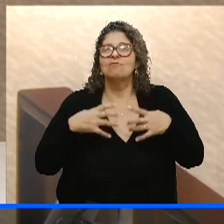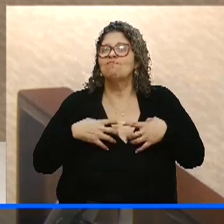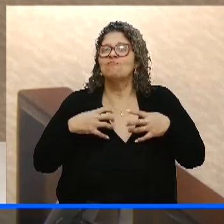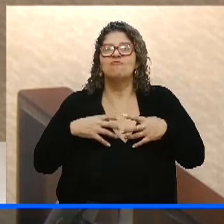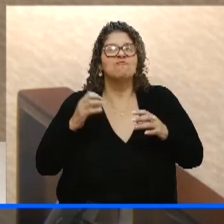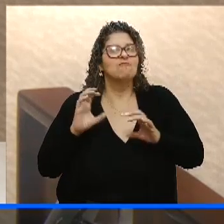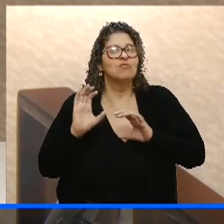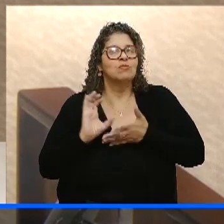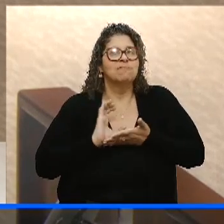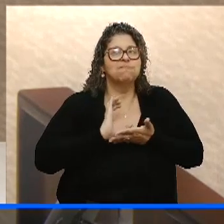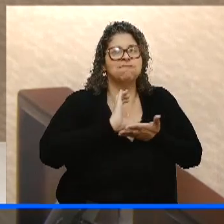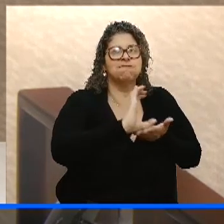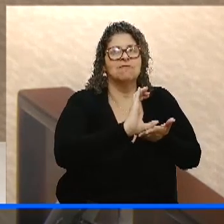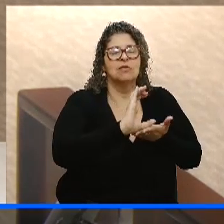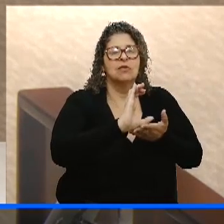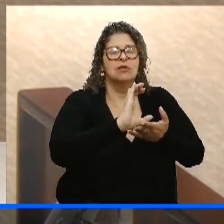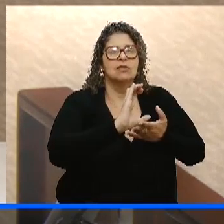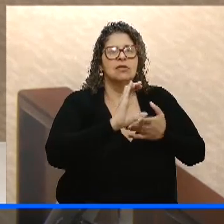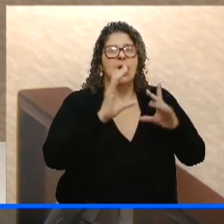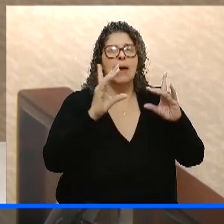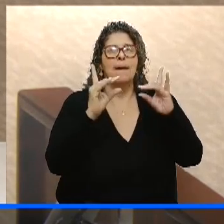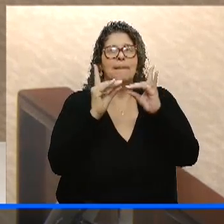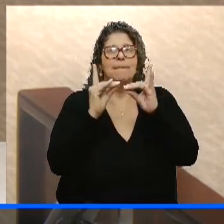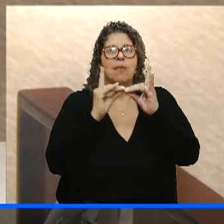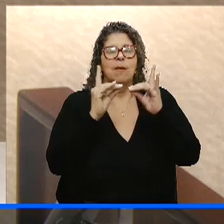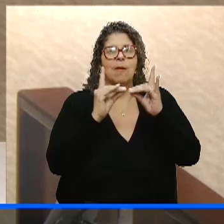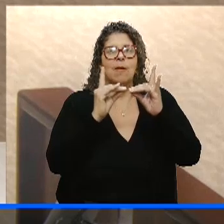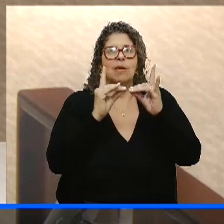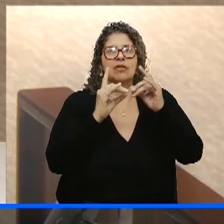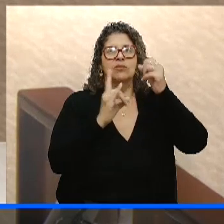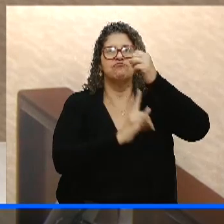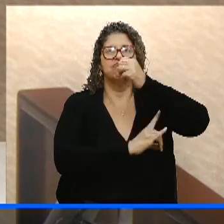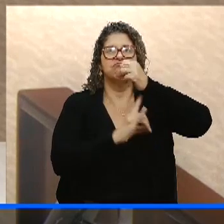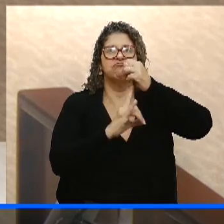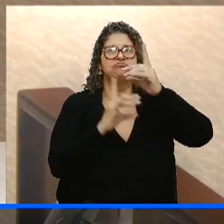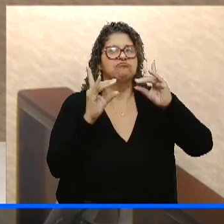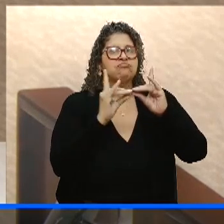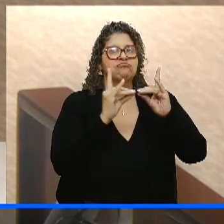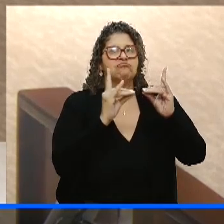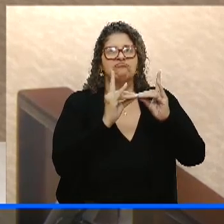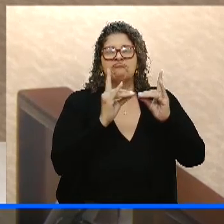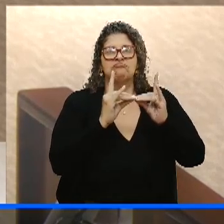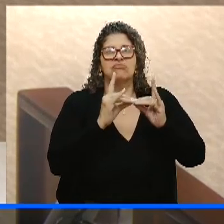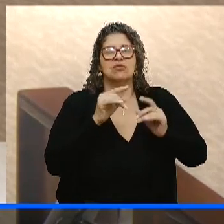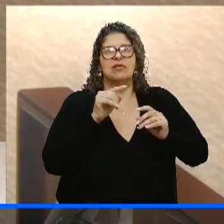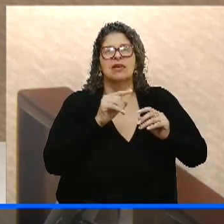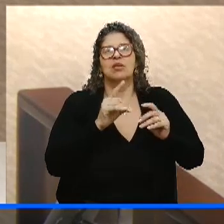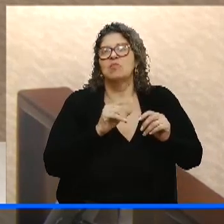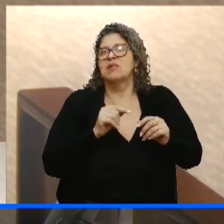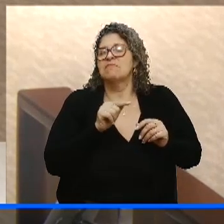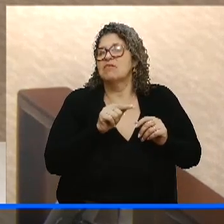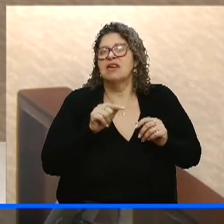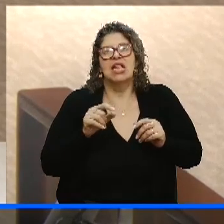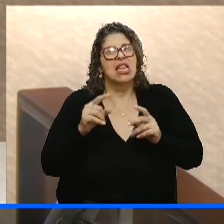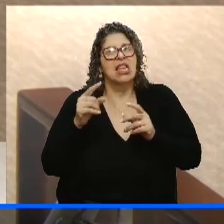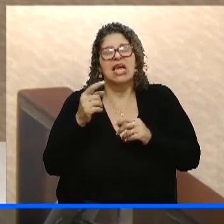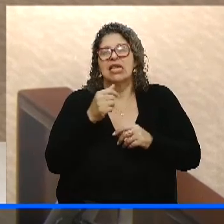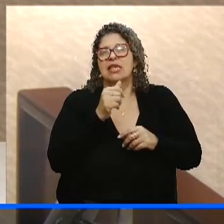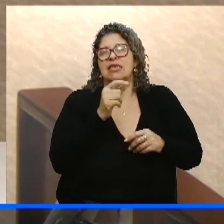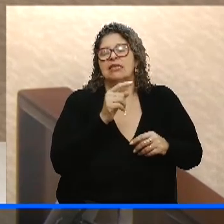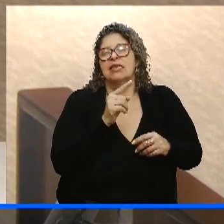dessa estrada eu ainda era vereador em pelotas e já havia a zona